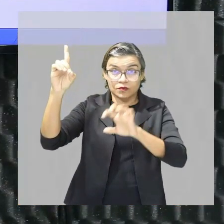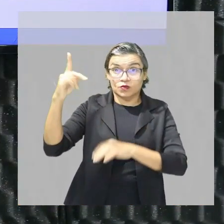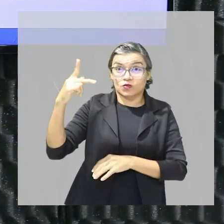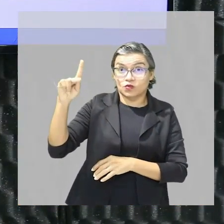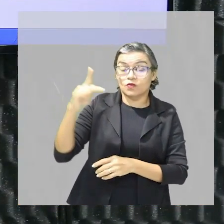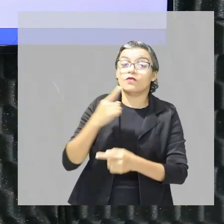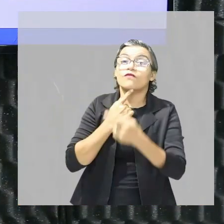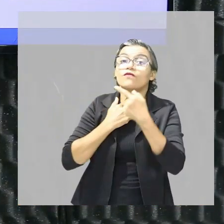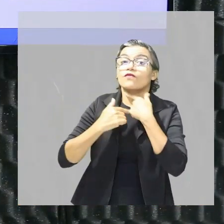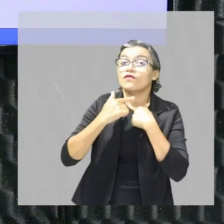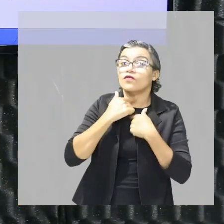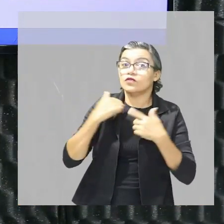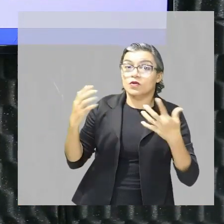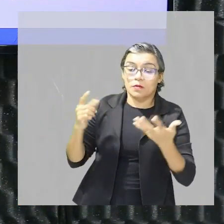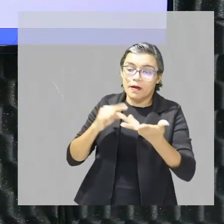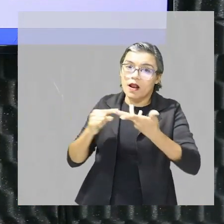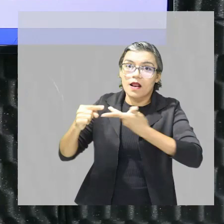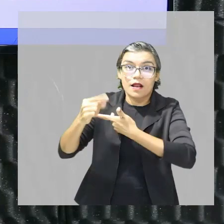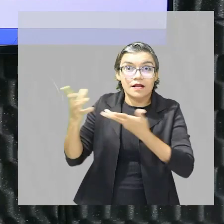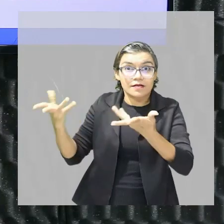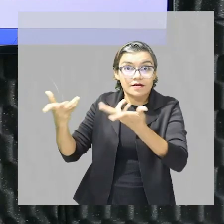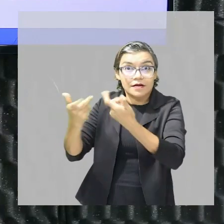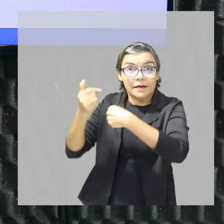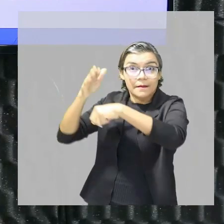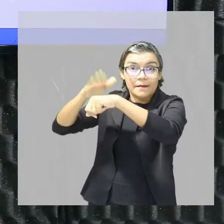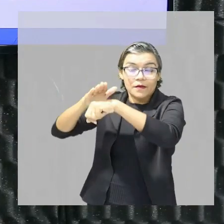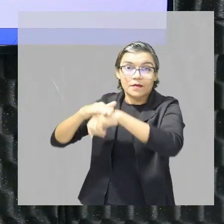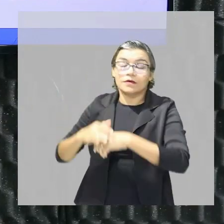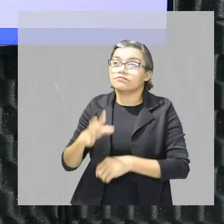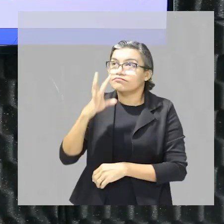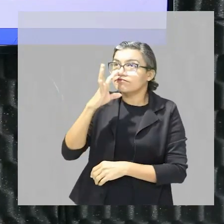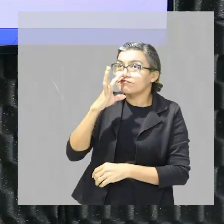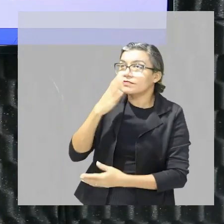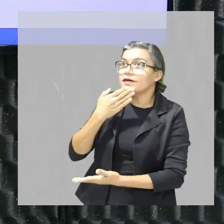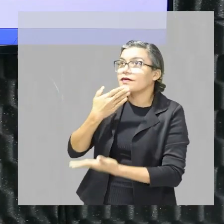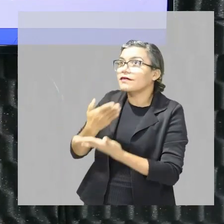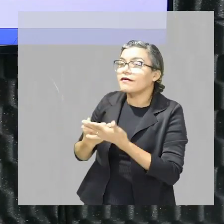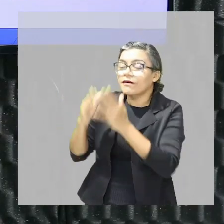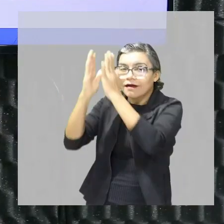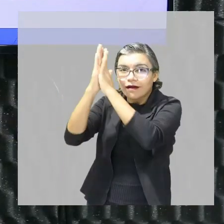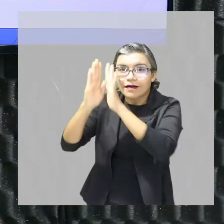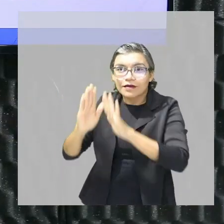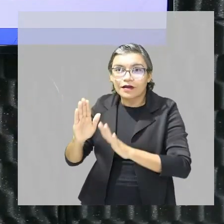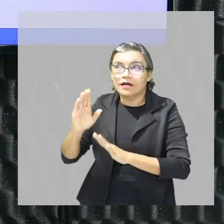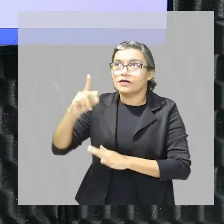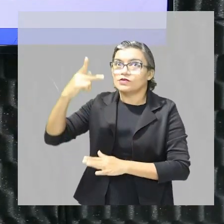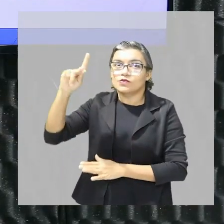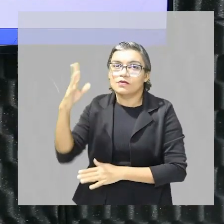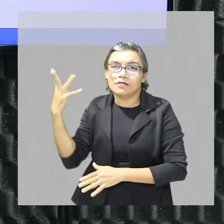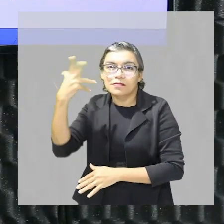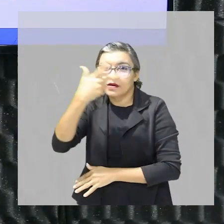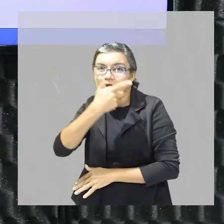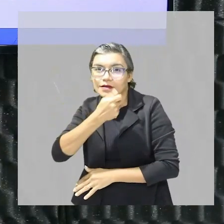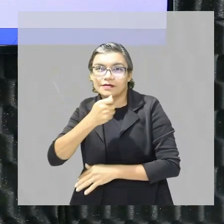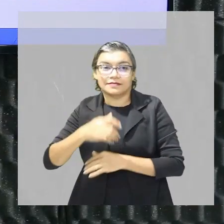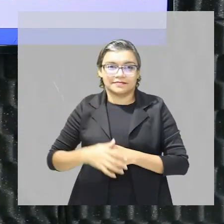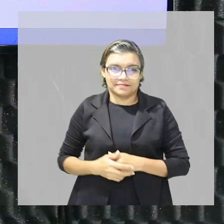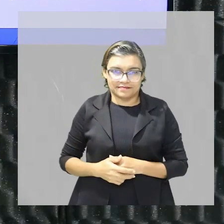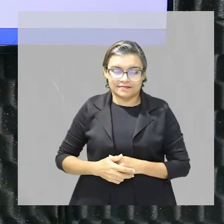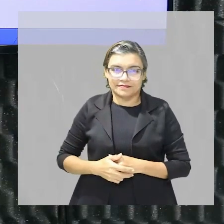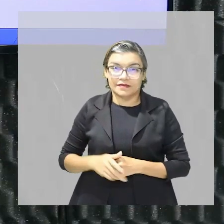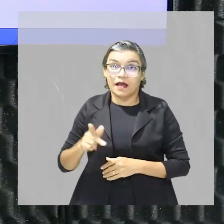seus maravilhosos atributos considerar admirar e adorar a incomparável a beleza dessa imensa luz